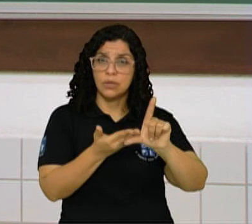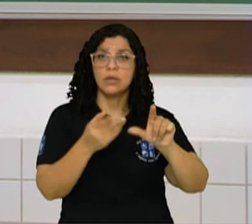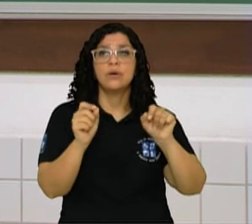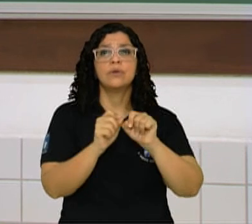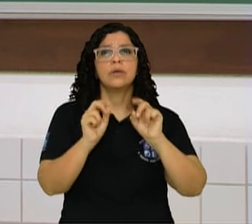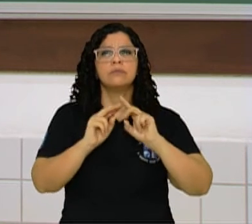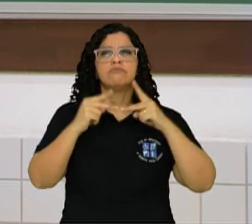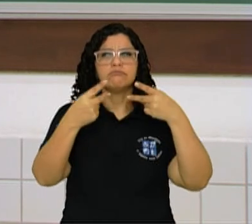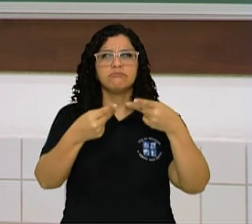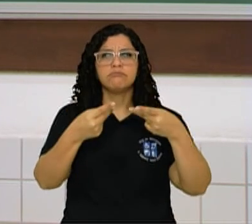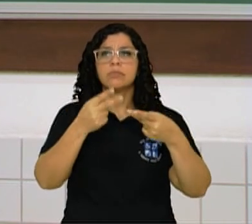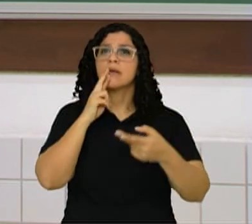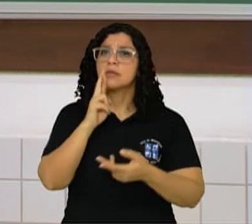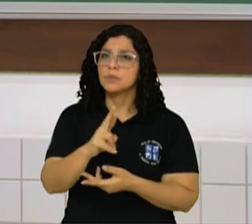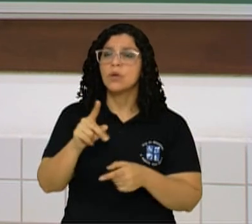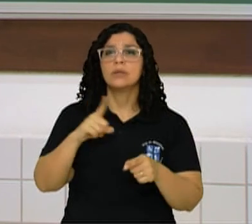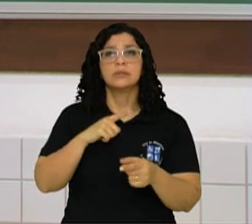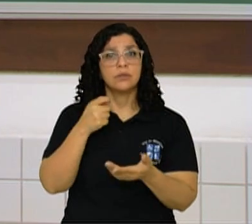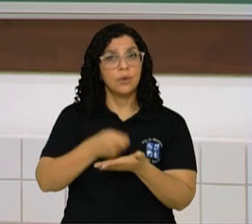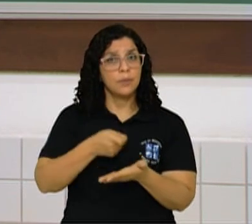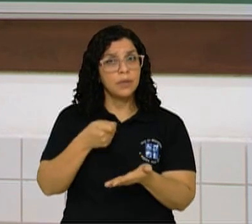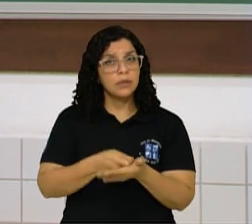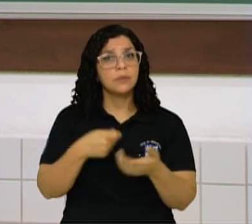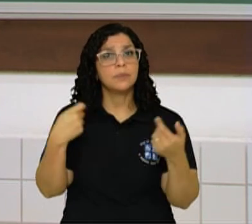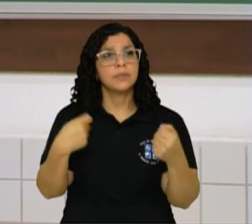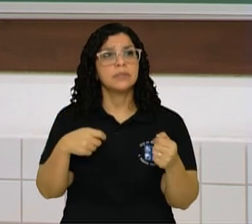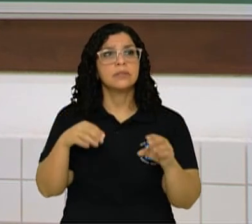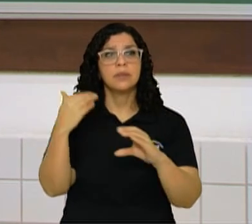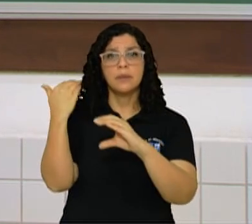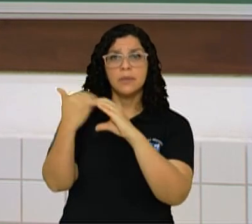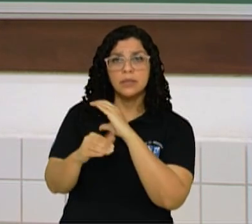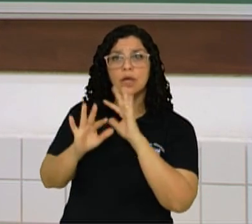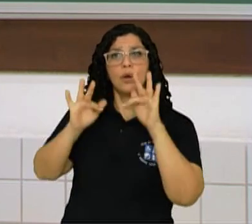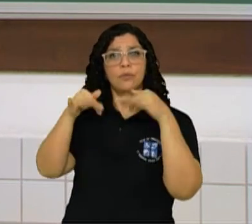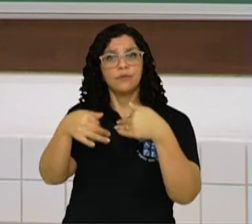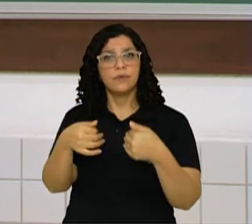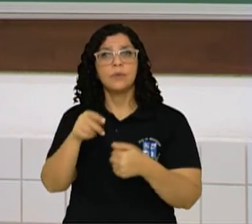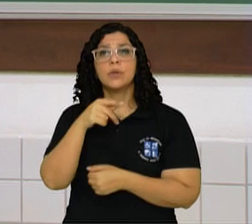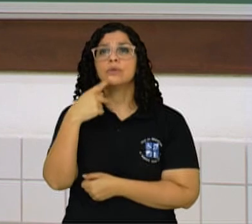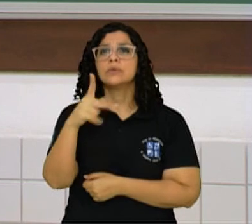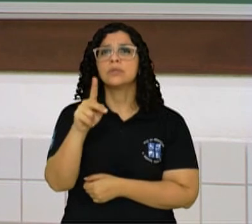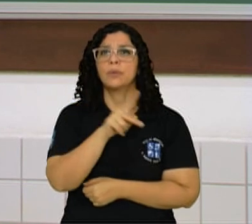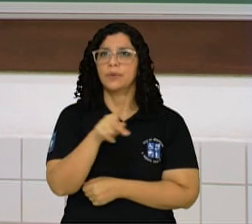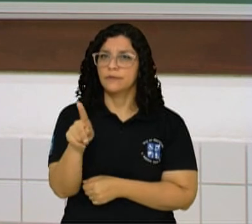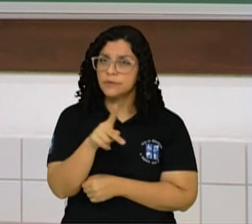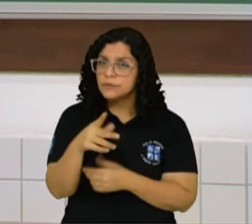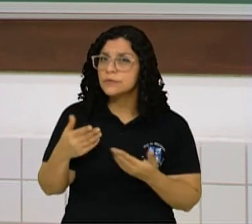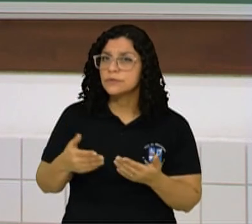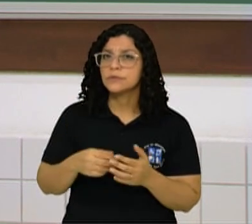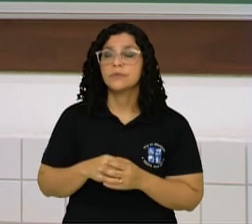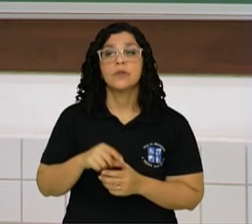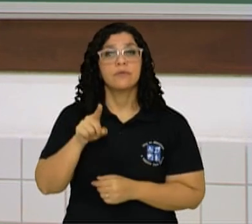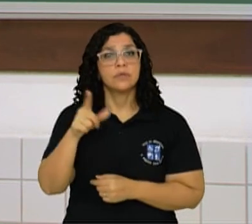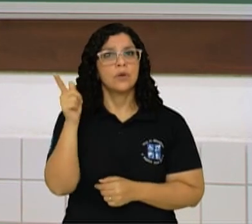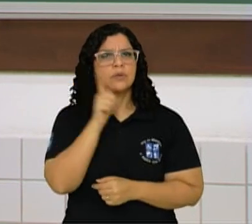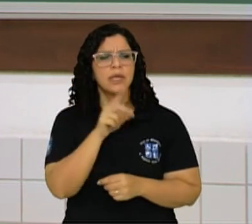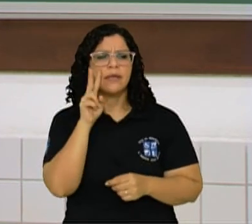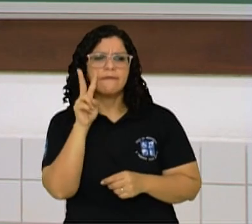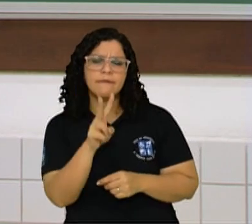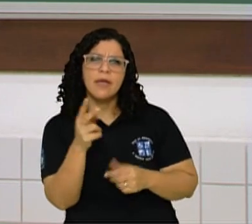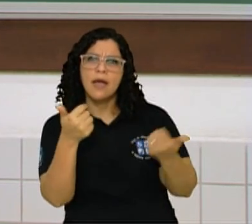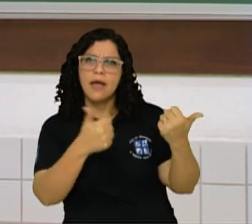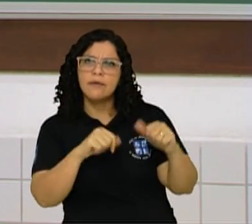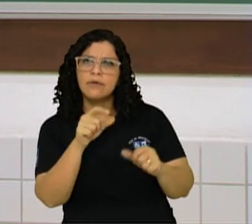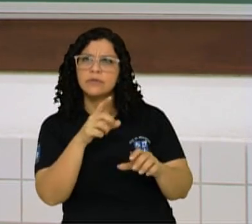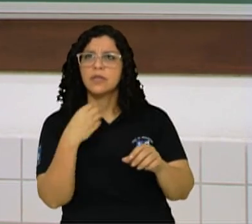fazer a atividade obrigatória, tá? E enviar como concluída para os seus professores. Assim eles vão